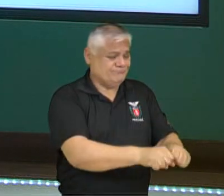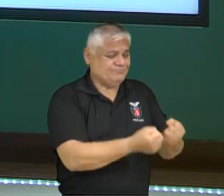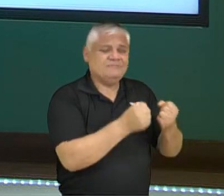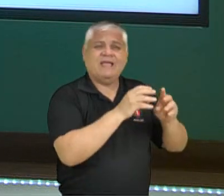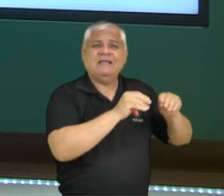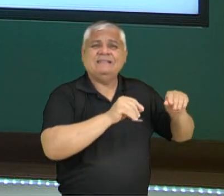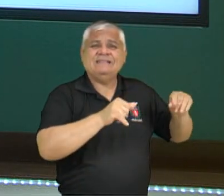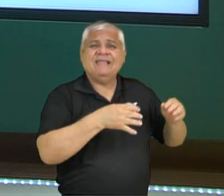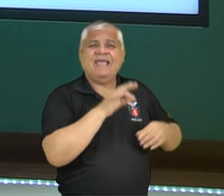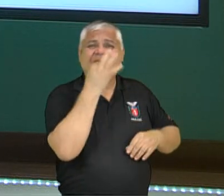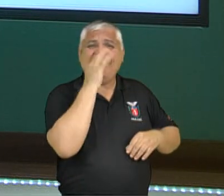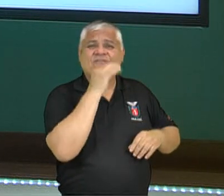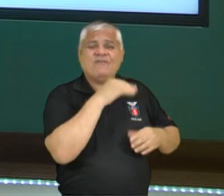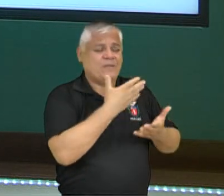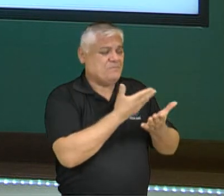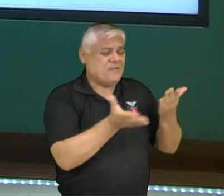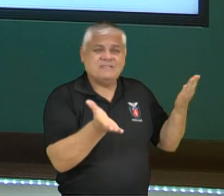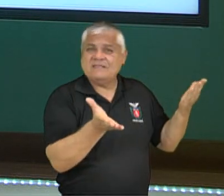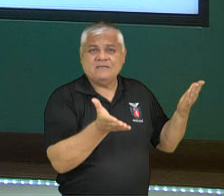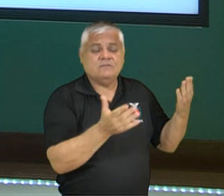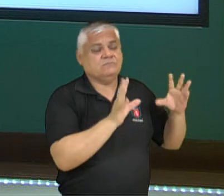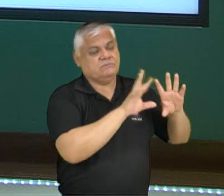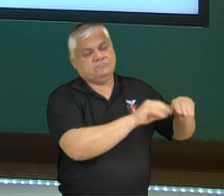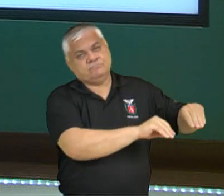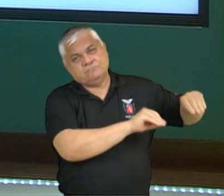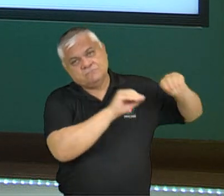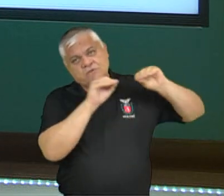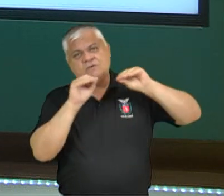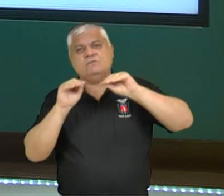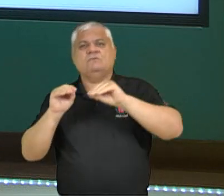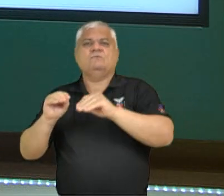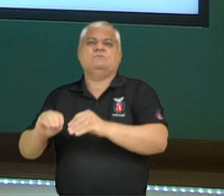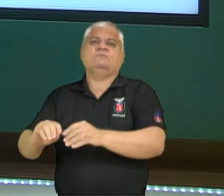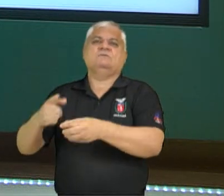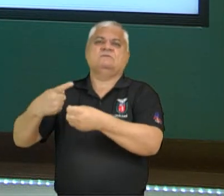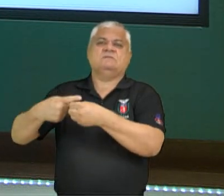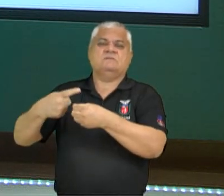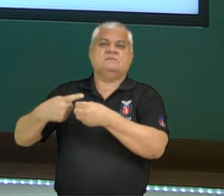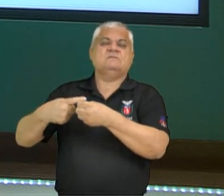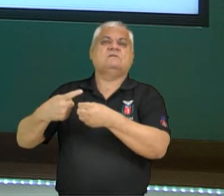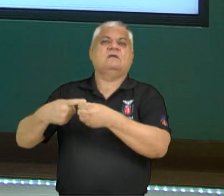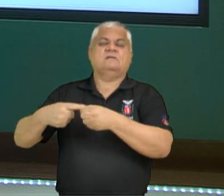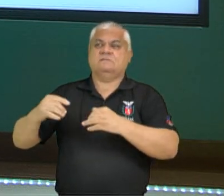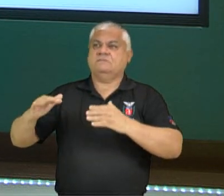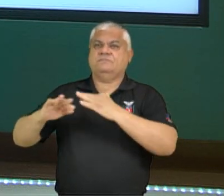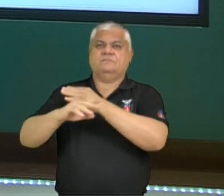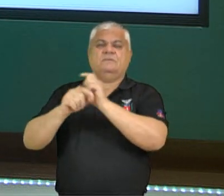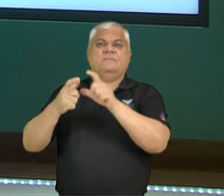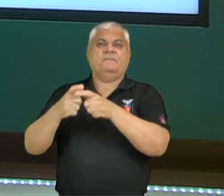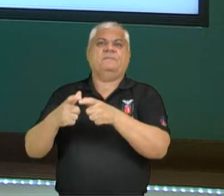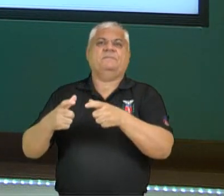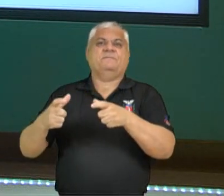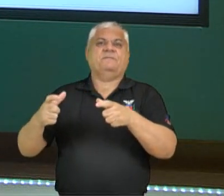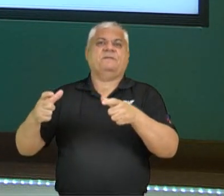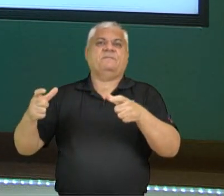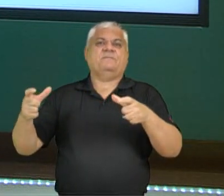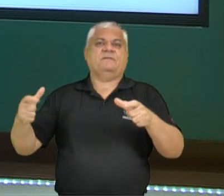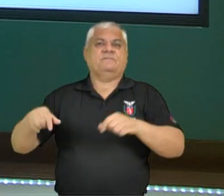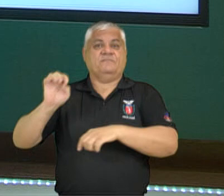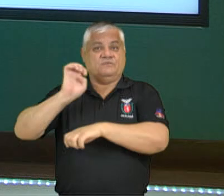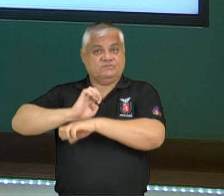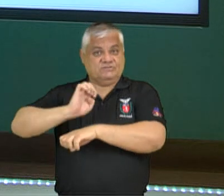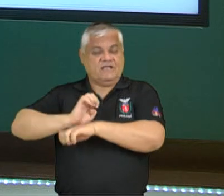urbanos, principalmente de Curitiba e região metropolitana, né, fazendo com que aumentasse a taxa de urbanização do